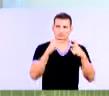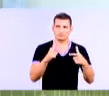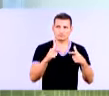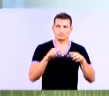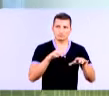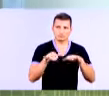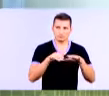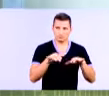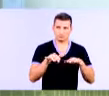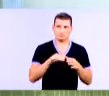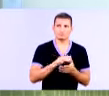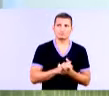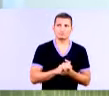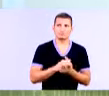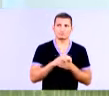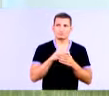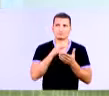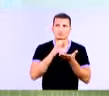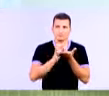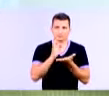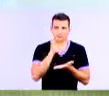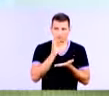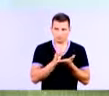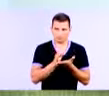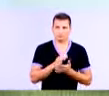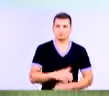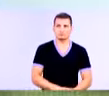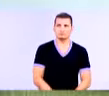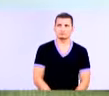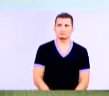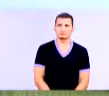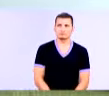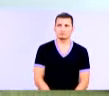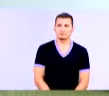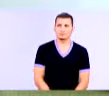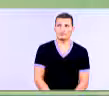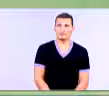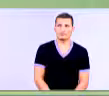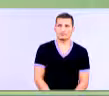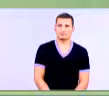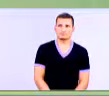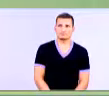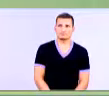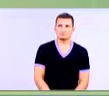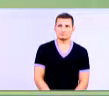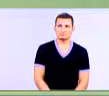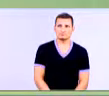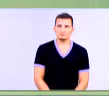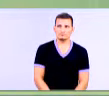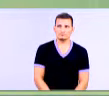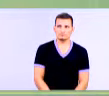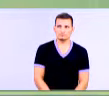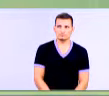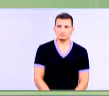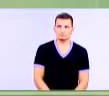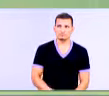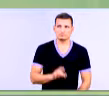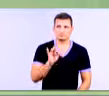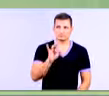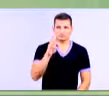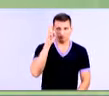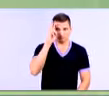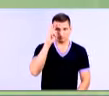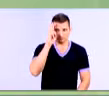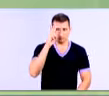programação real, no caso Java. Bem, Só lembrando nossas